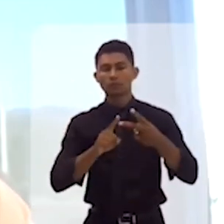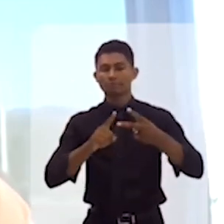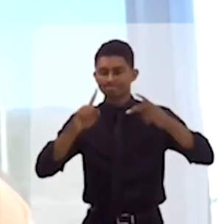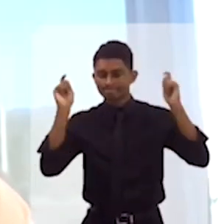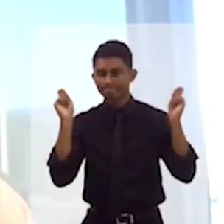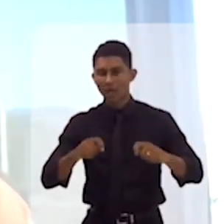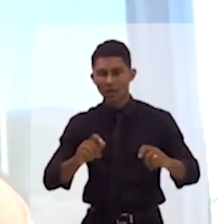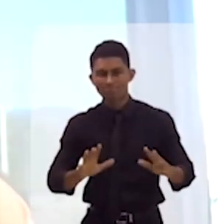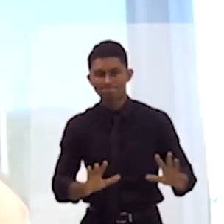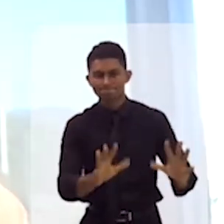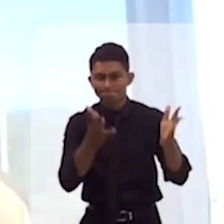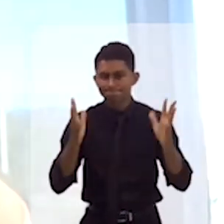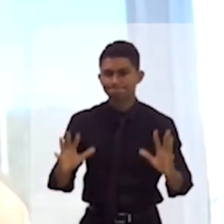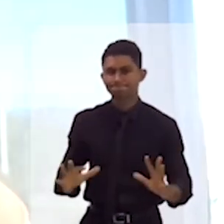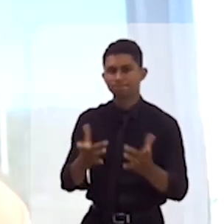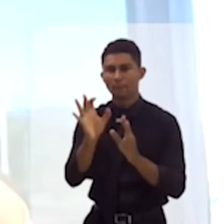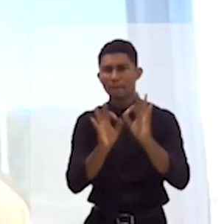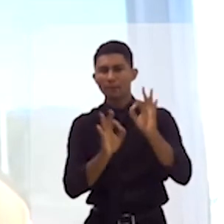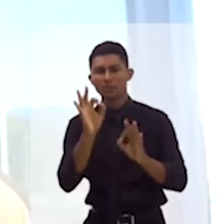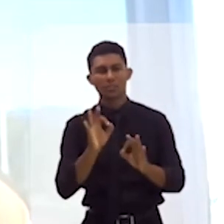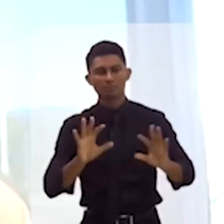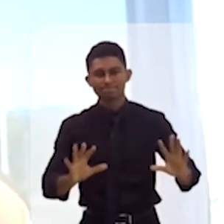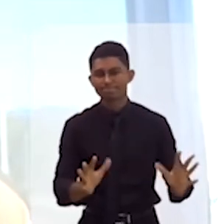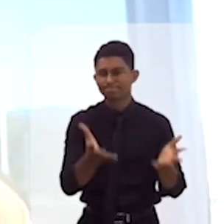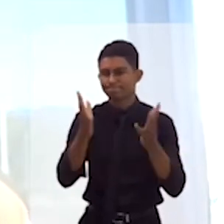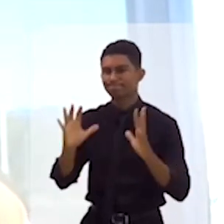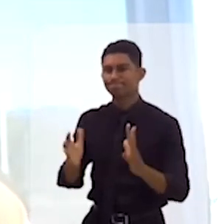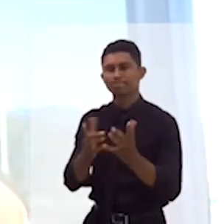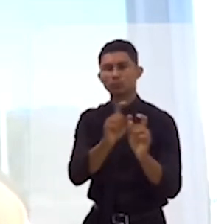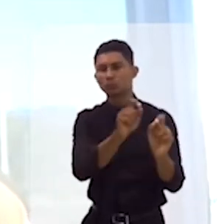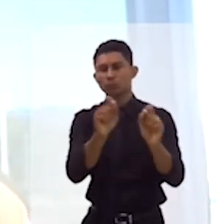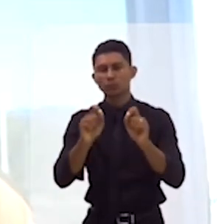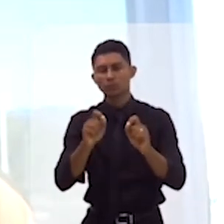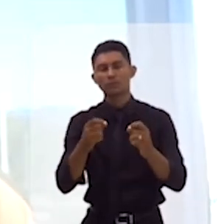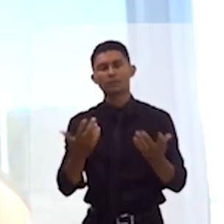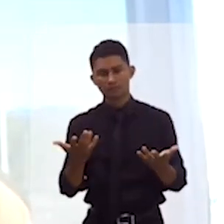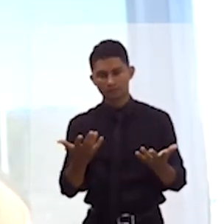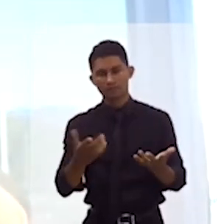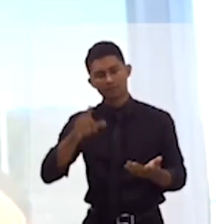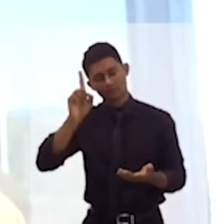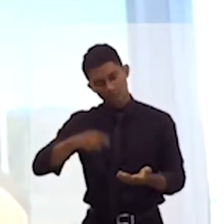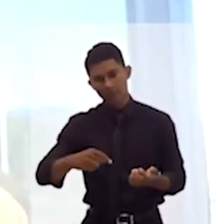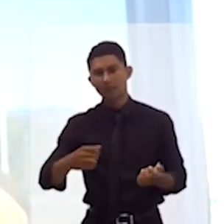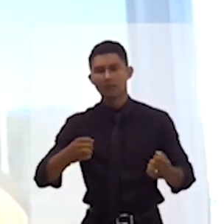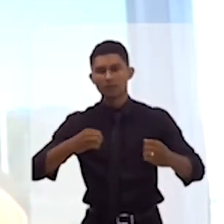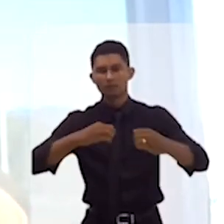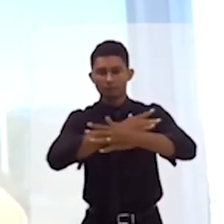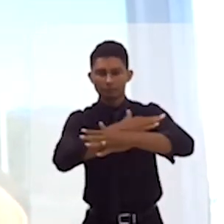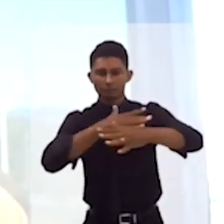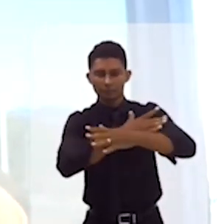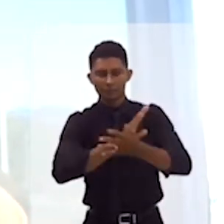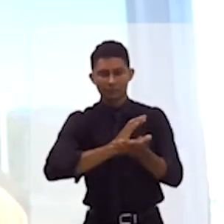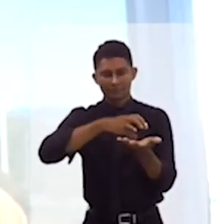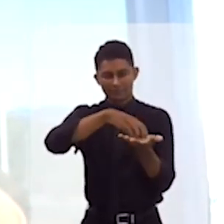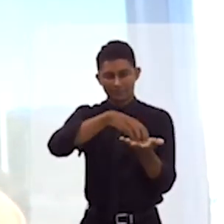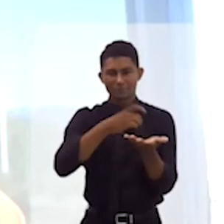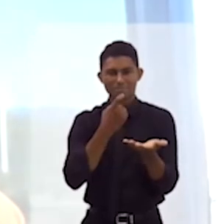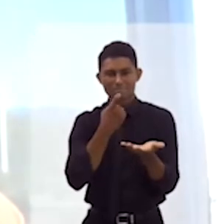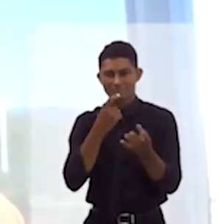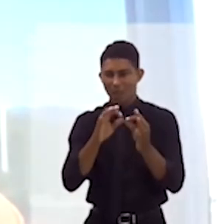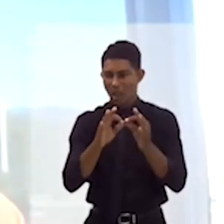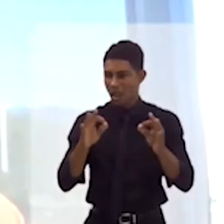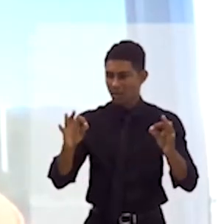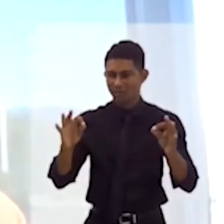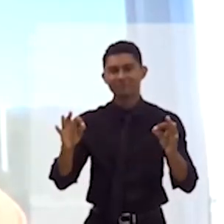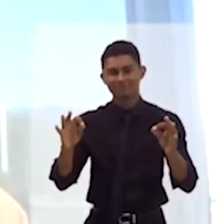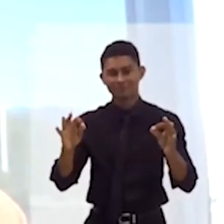incentivar esse tipo de projeto é, além de trabalhar no consumo para a geração, pensando aqui em consumidores de